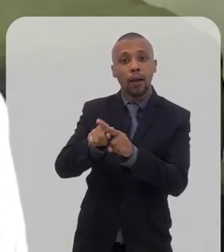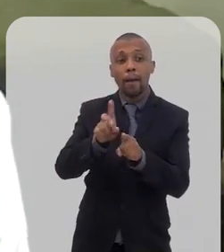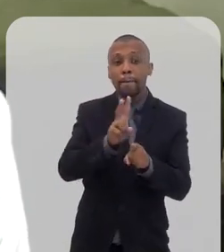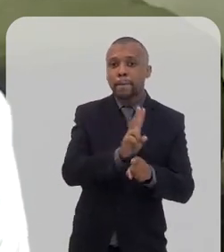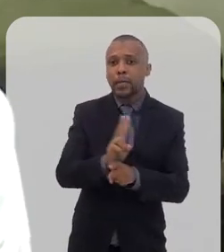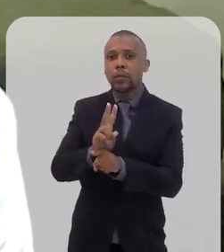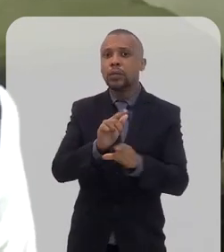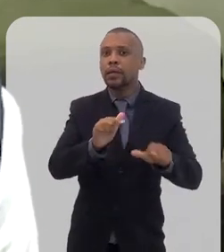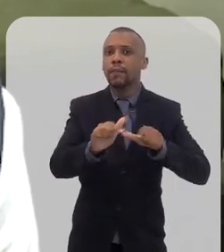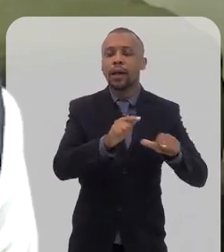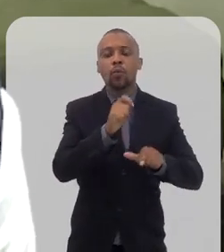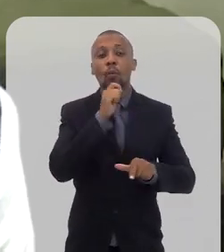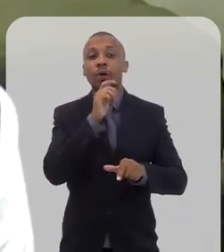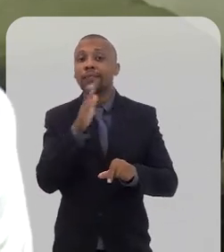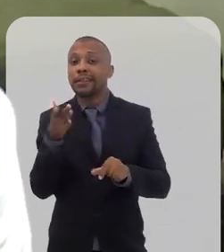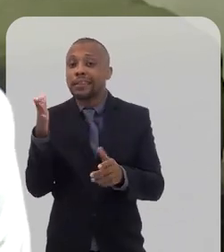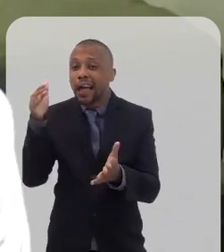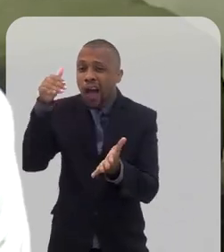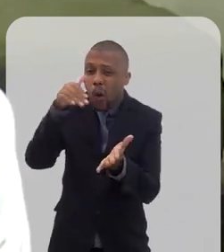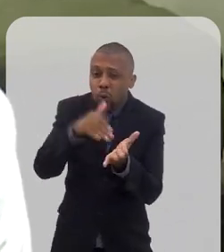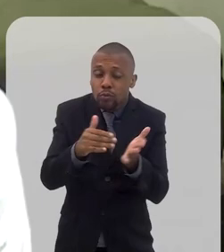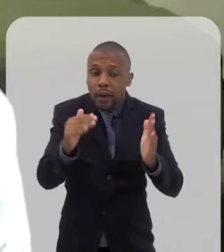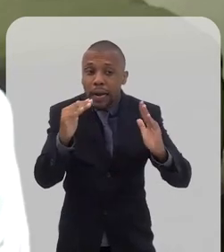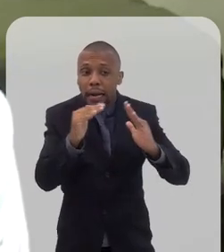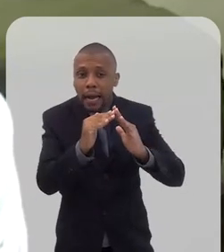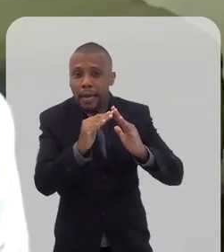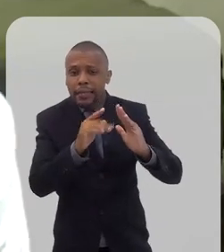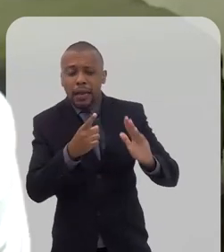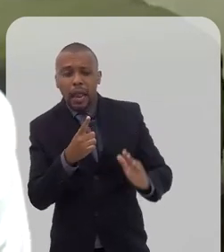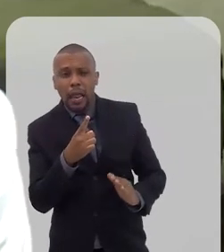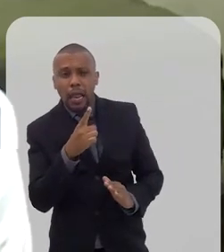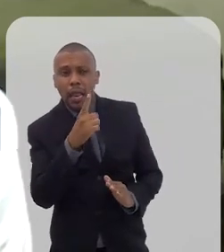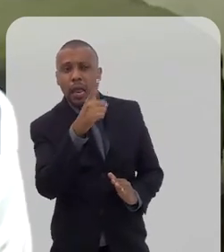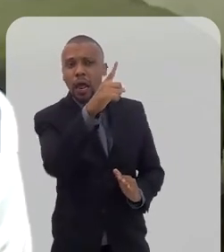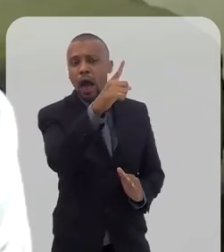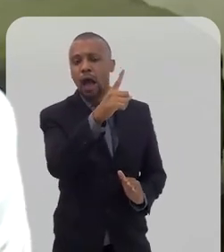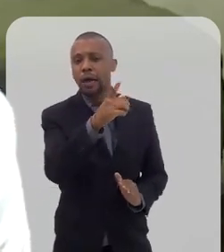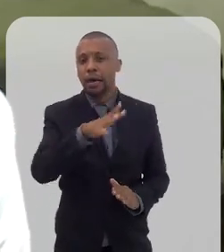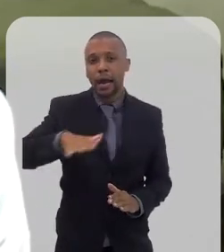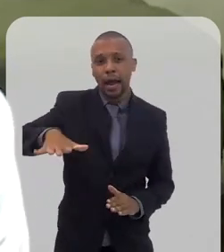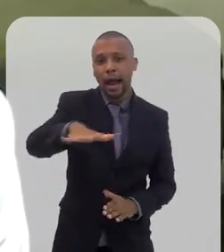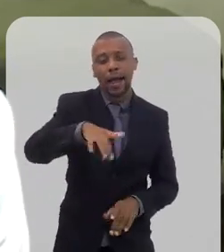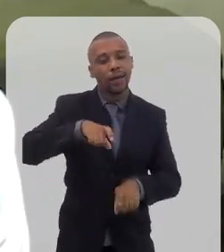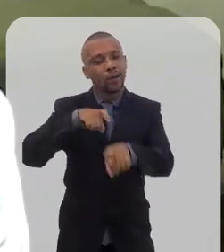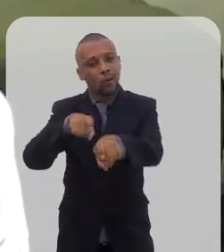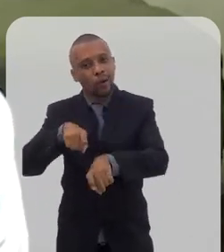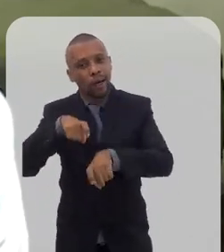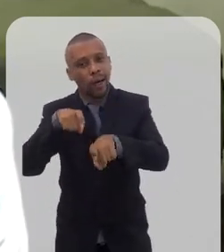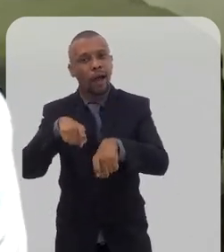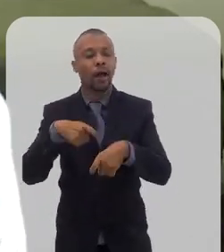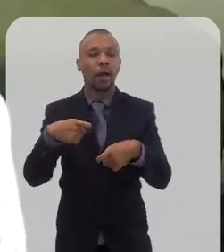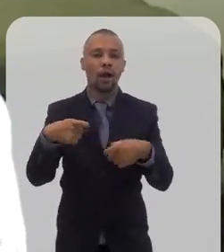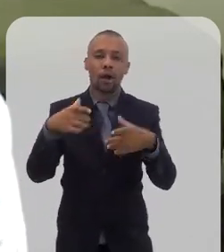de serviço, não vão, naquela última casa mais alta no morro, setores rurais,